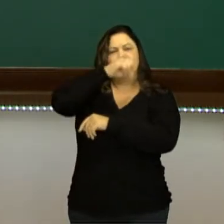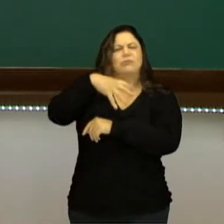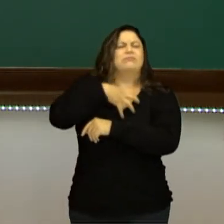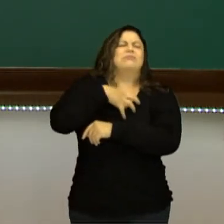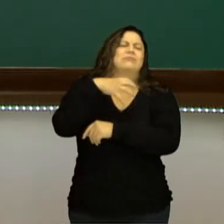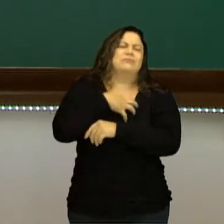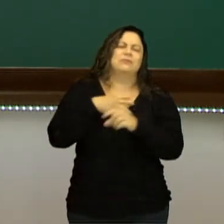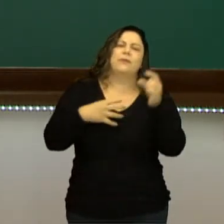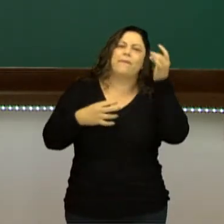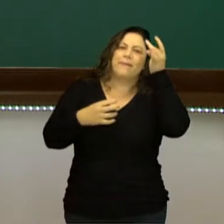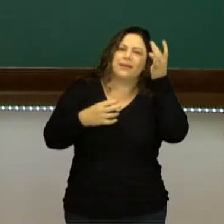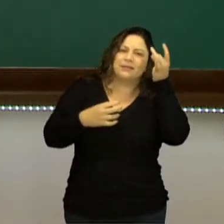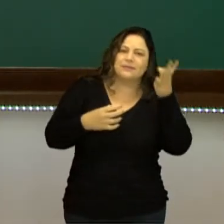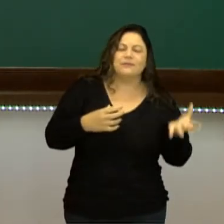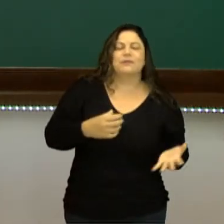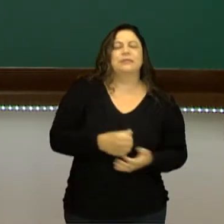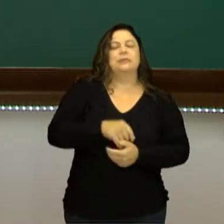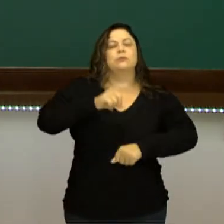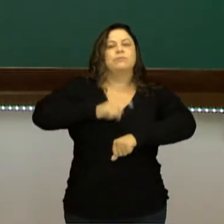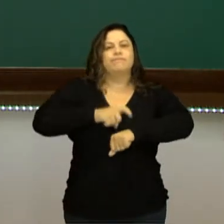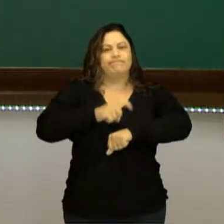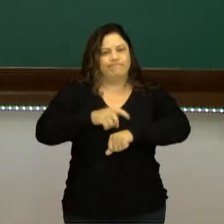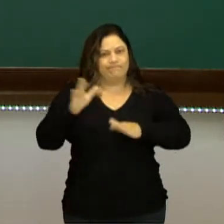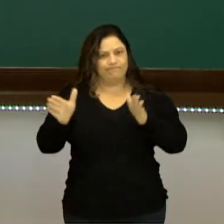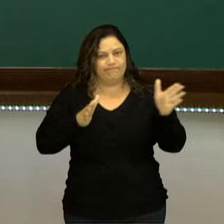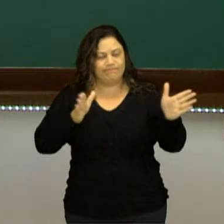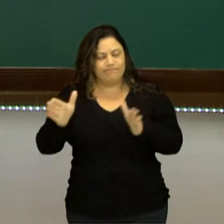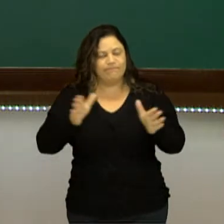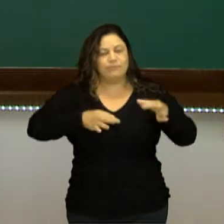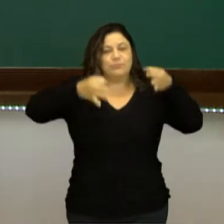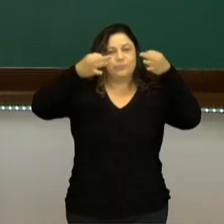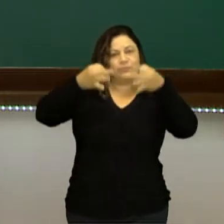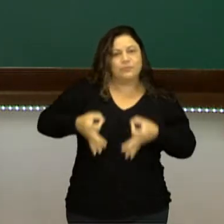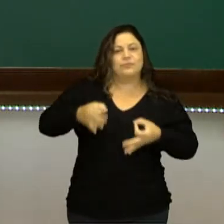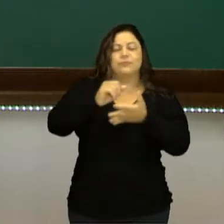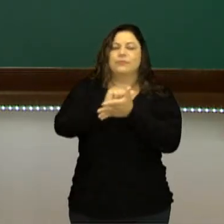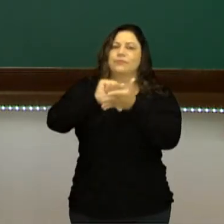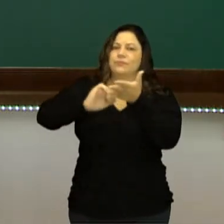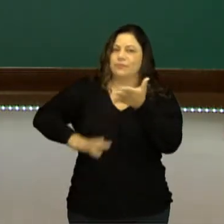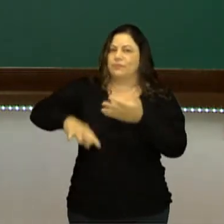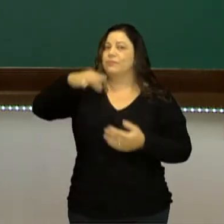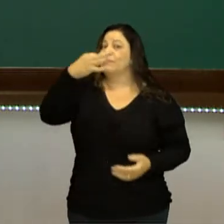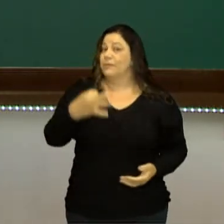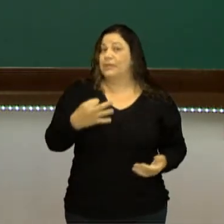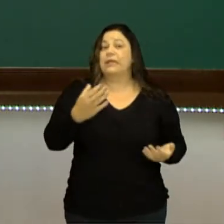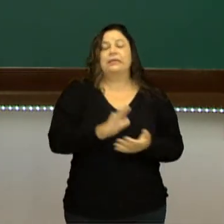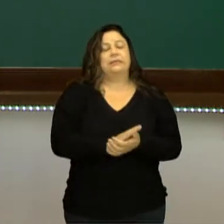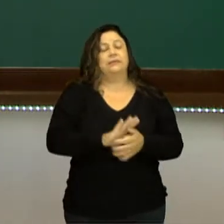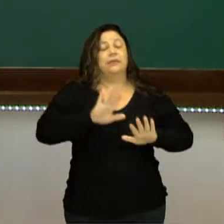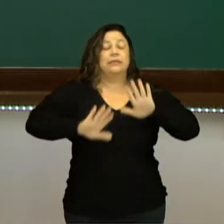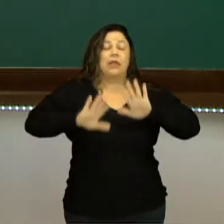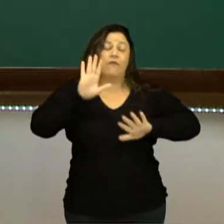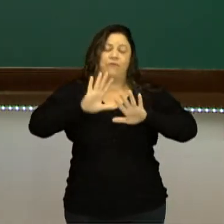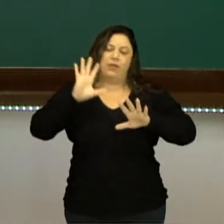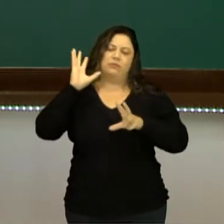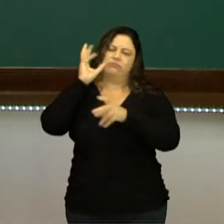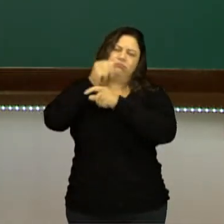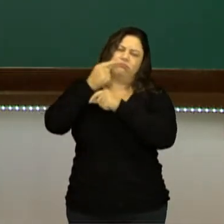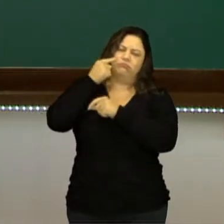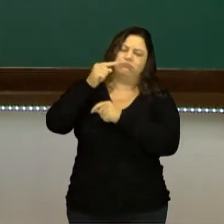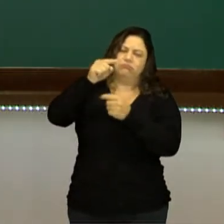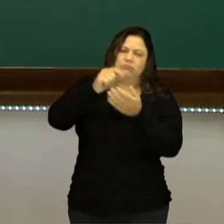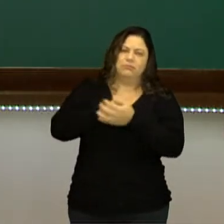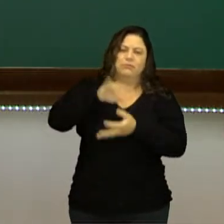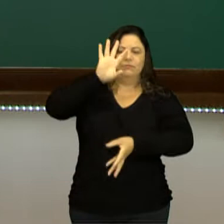fácil. Vamos otimizar o tempo, gastar o tempo certo nas atividades certas. Talvez eu não faça a revisão desse material agora, mas aquilo